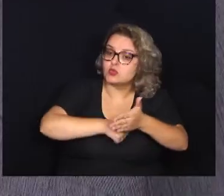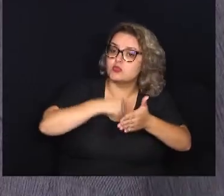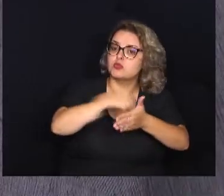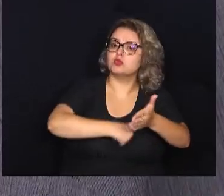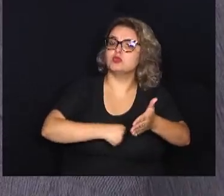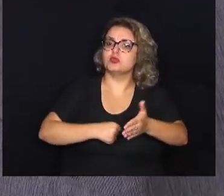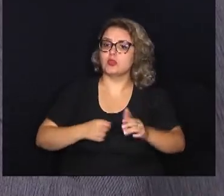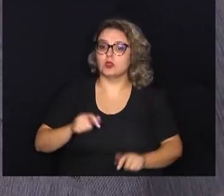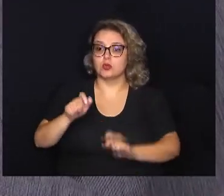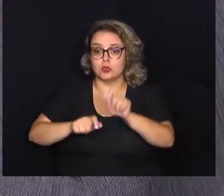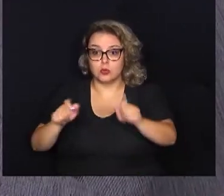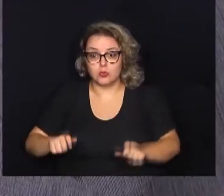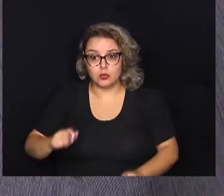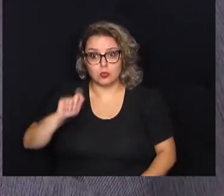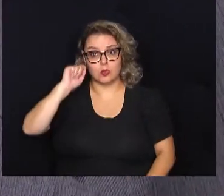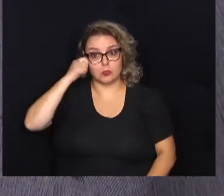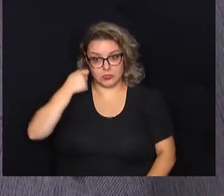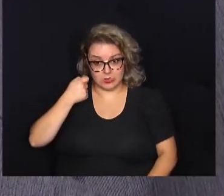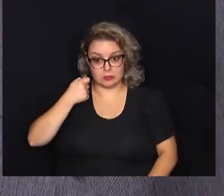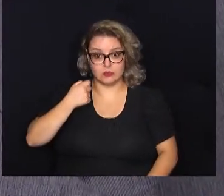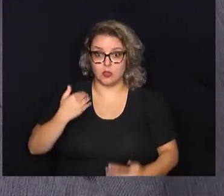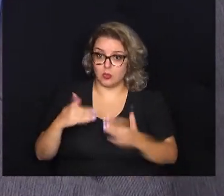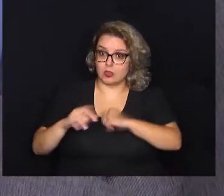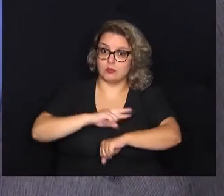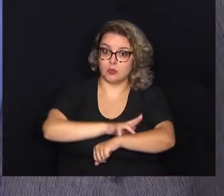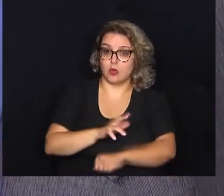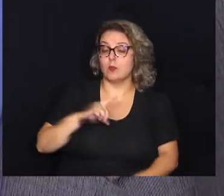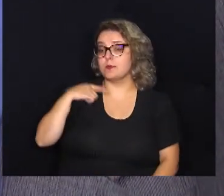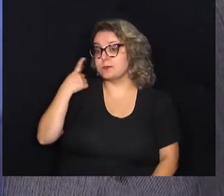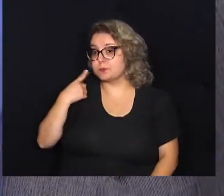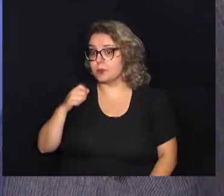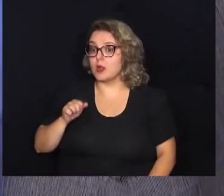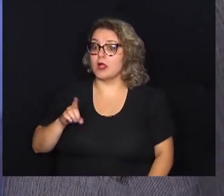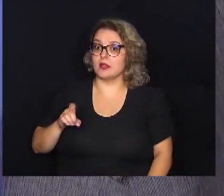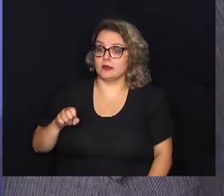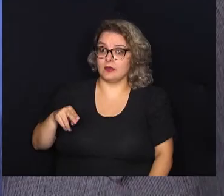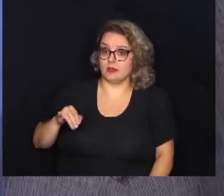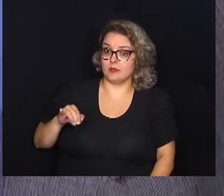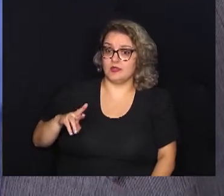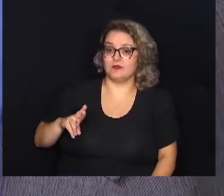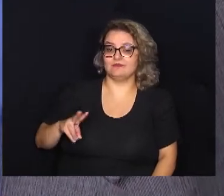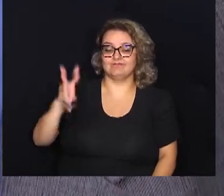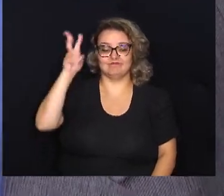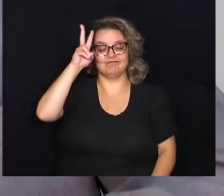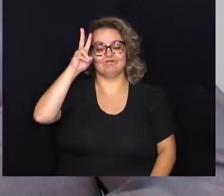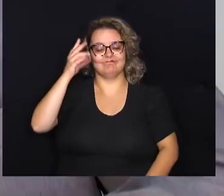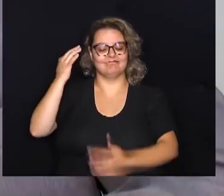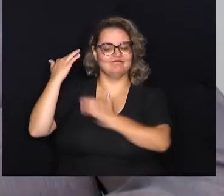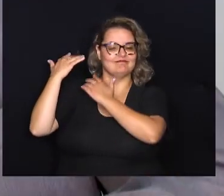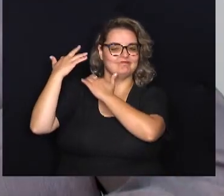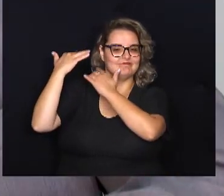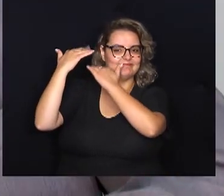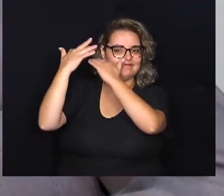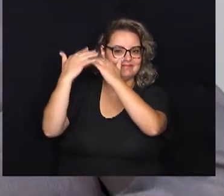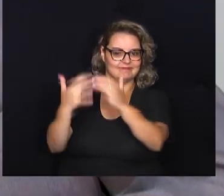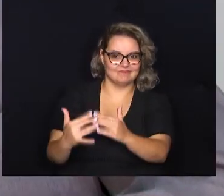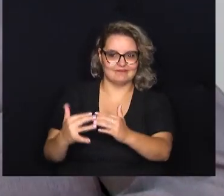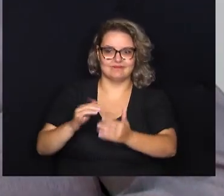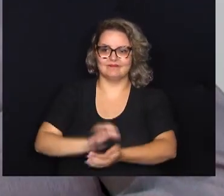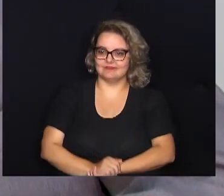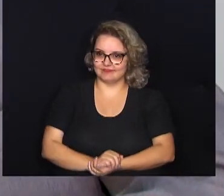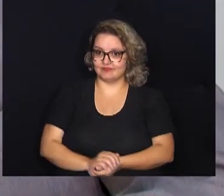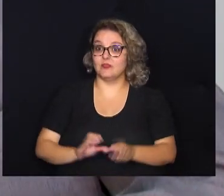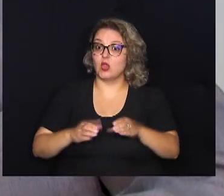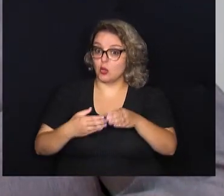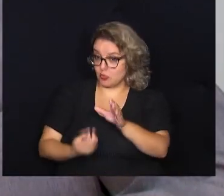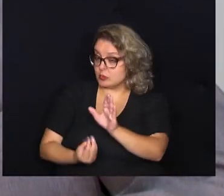racismo. Luta que o advogado Ademir José da Silva resgata em suas memórias. O clube foi